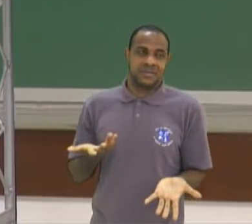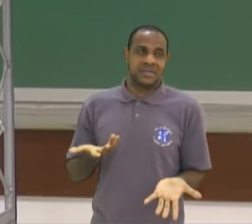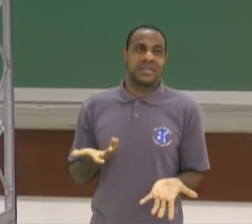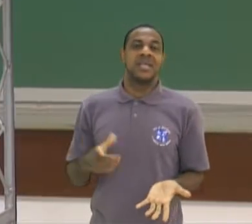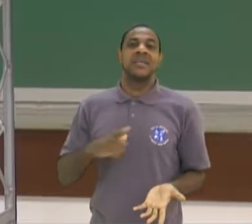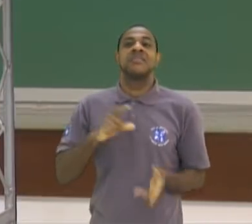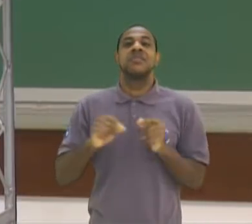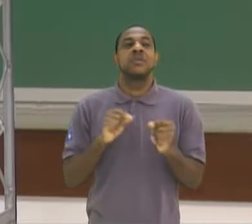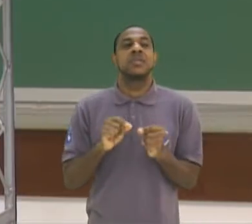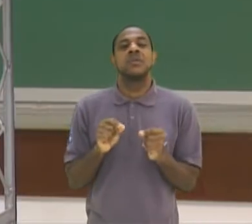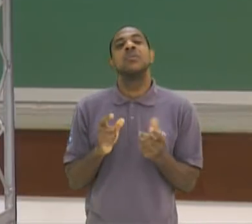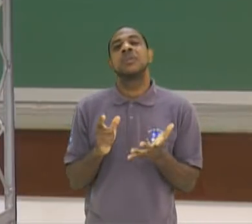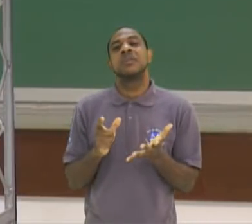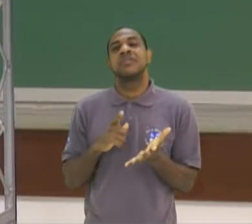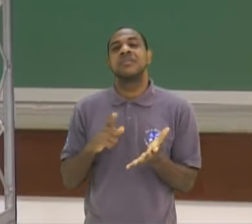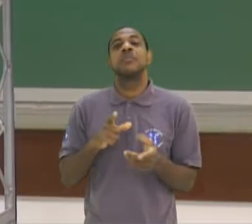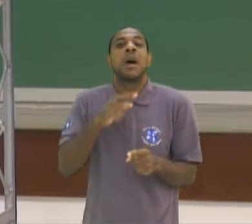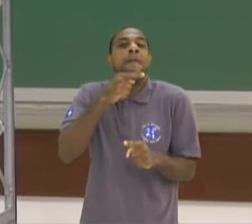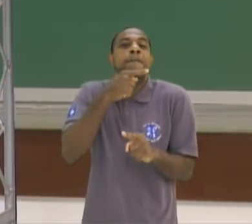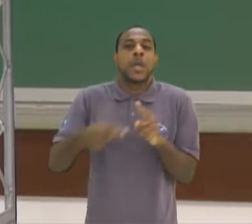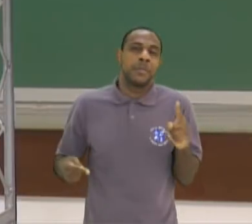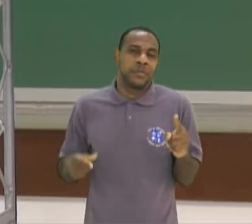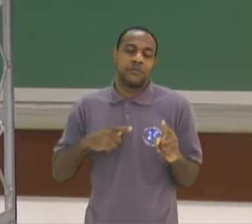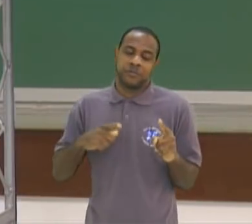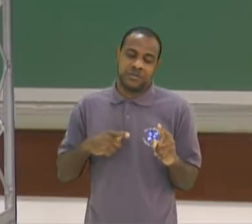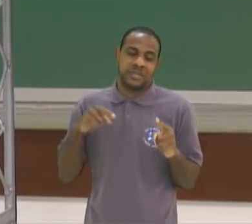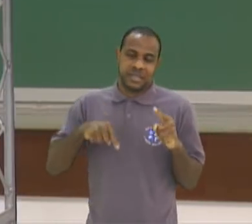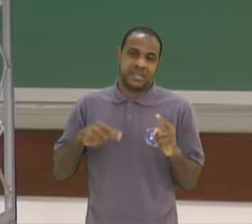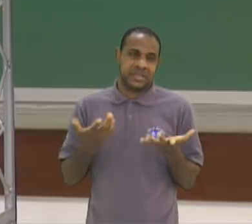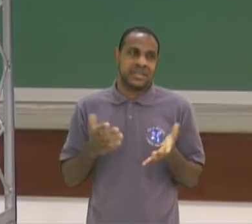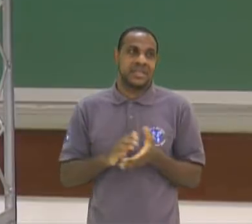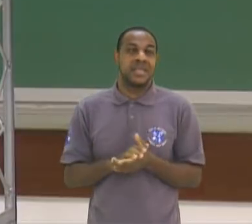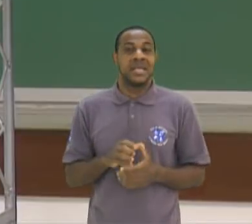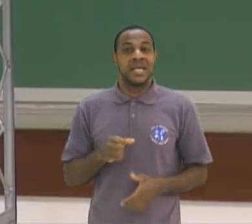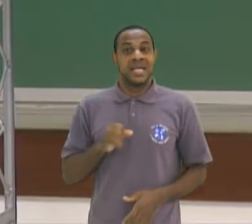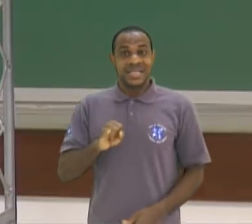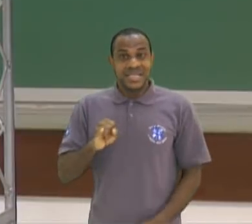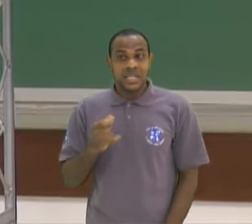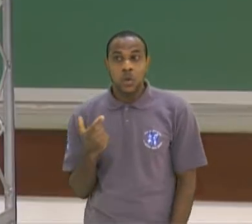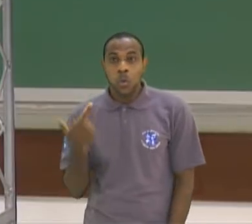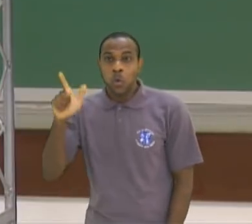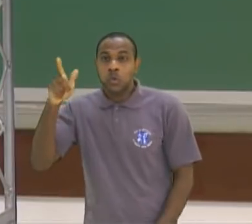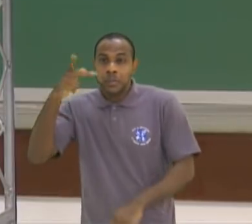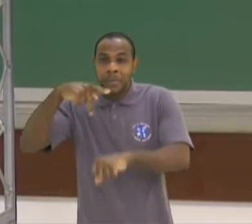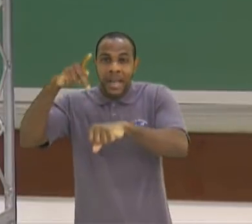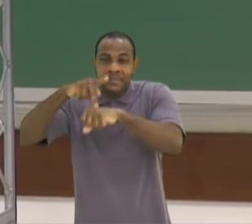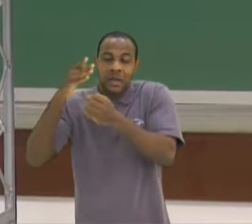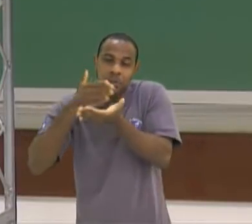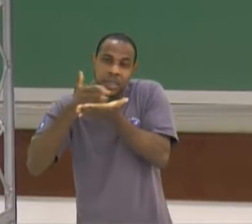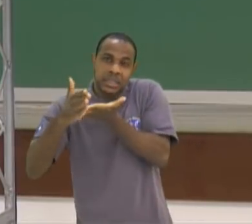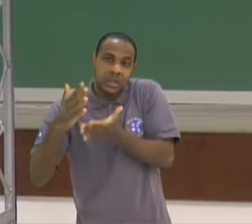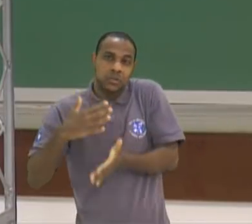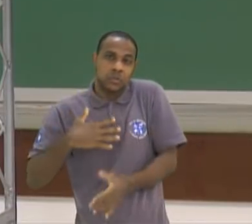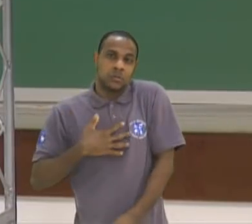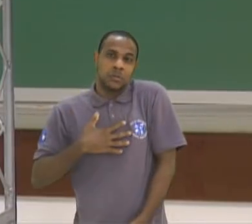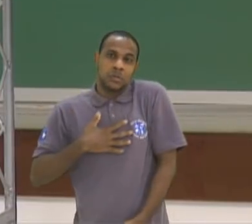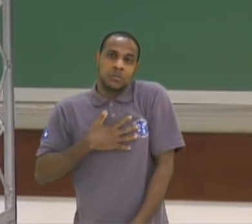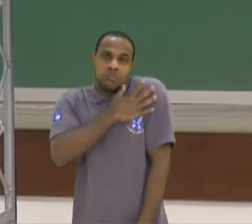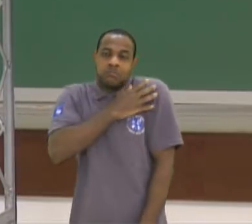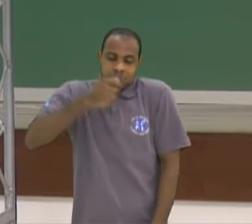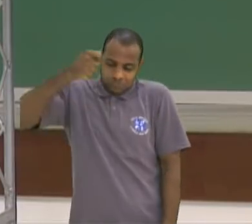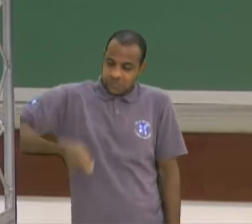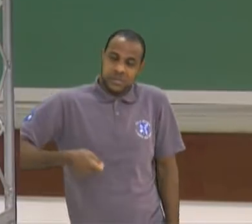uma censura também no Brasil. Então, se um outro país também está iniciando um regime militar, uma ideia aí